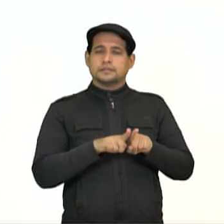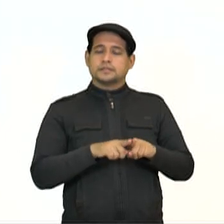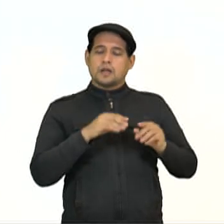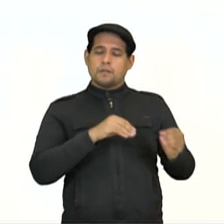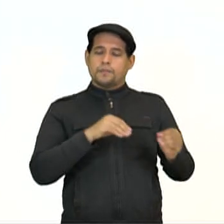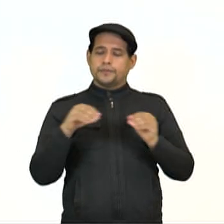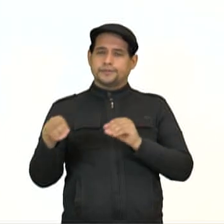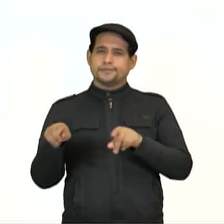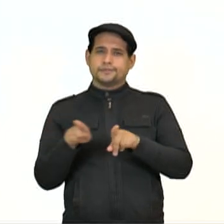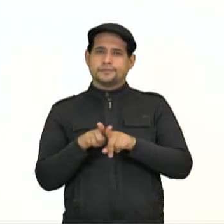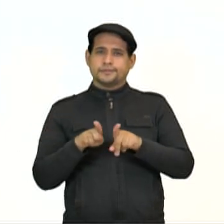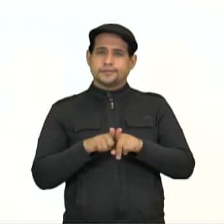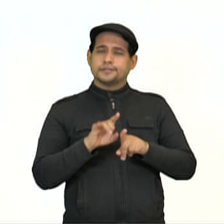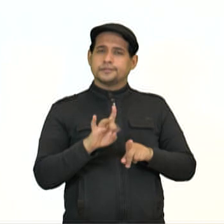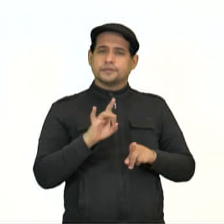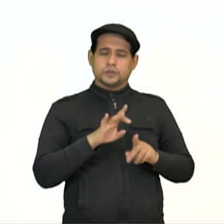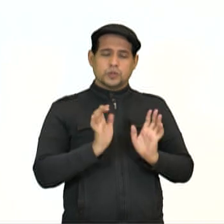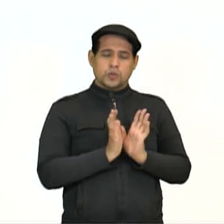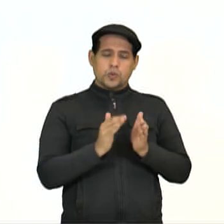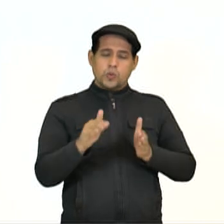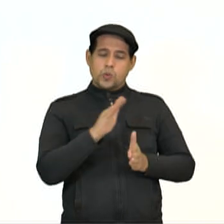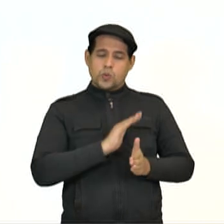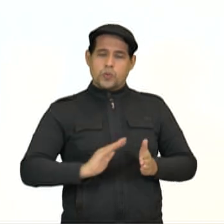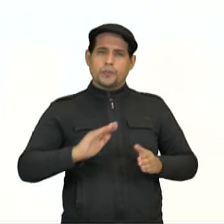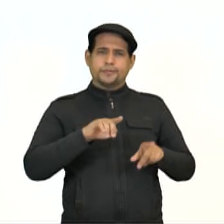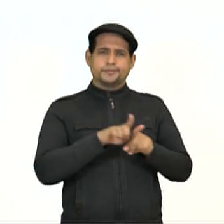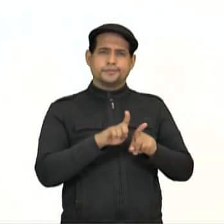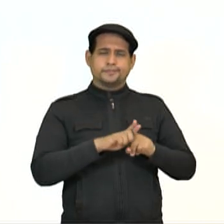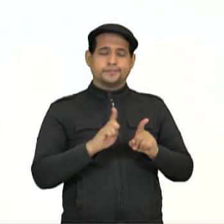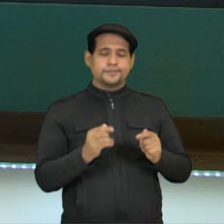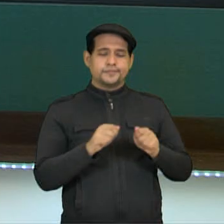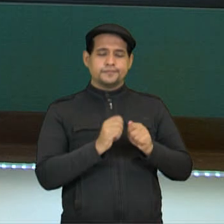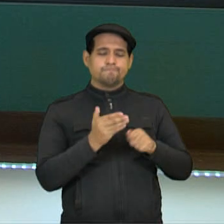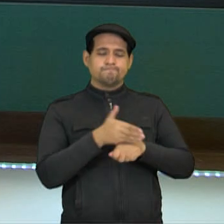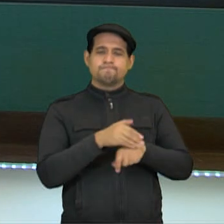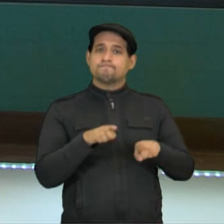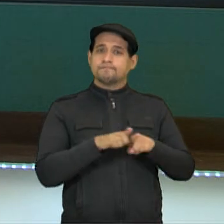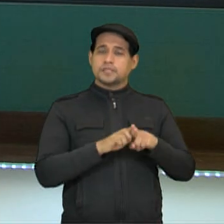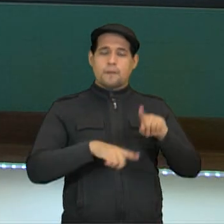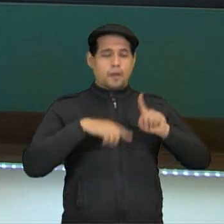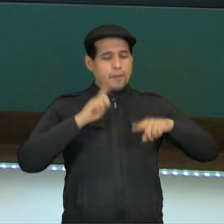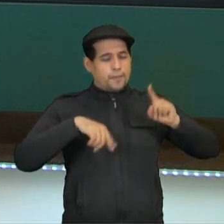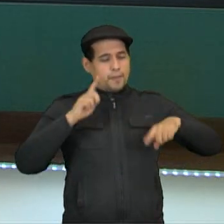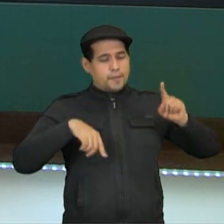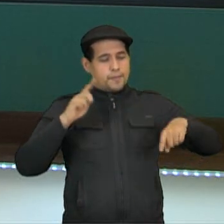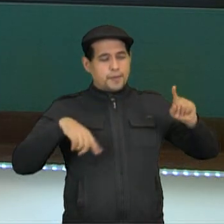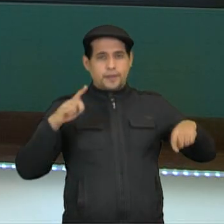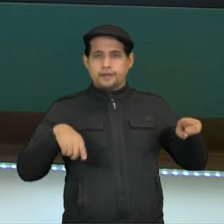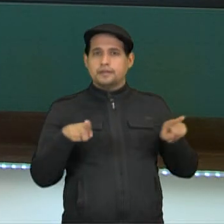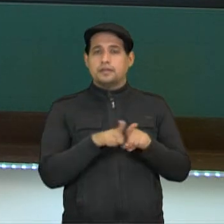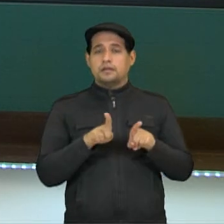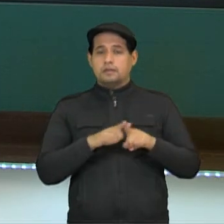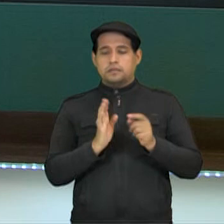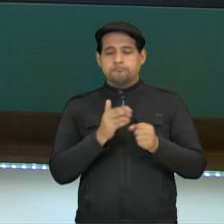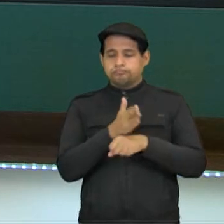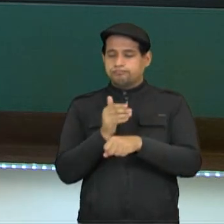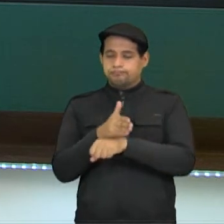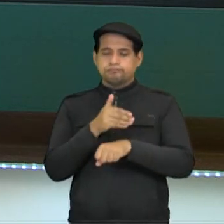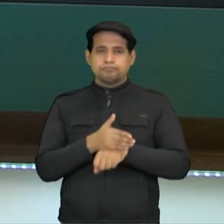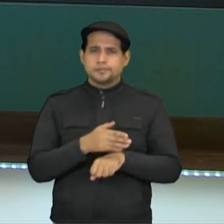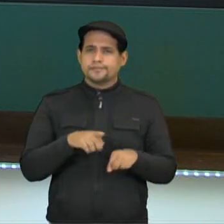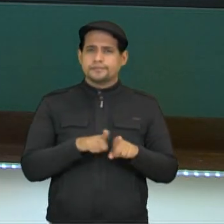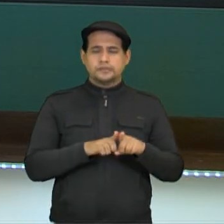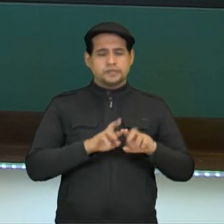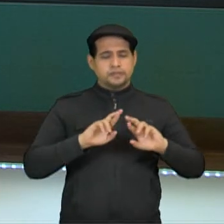migração, que é o trânsito de indivíduos de uma população para outra, introduzindo essa variação ou essa frequência de